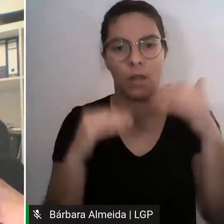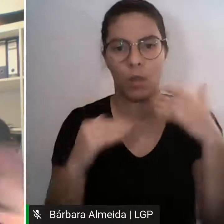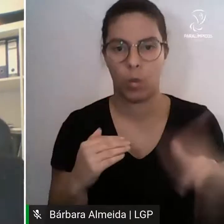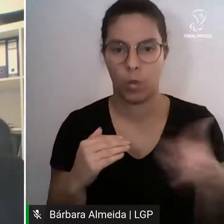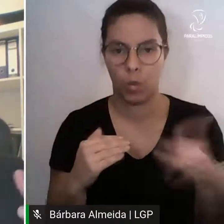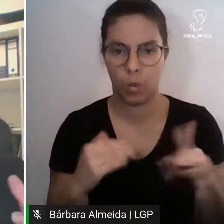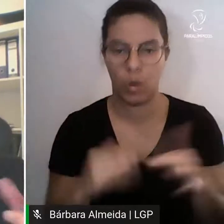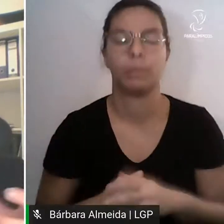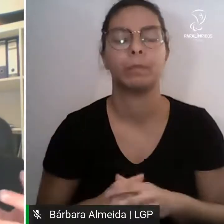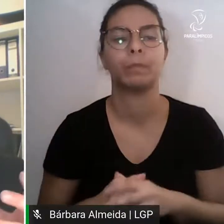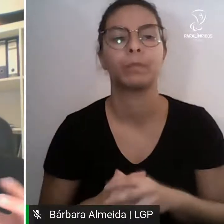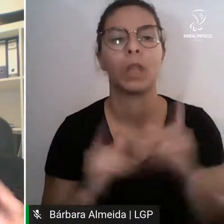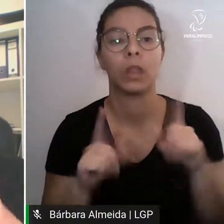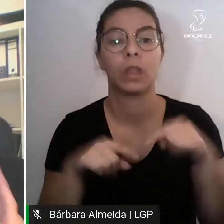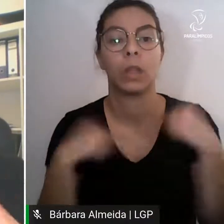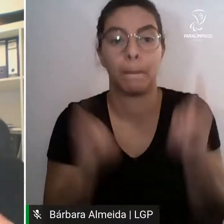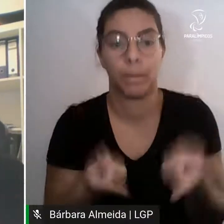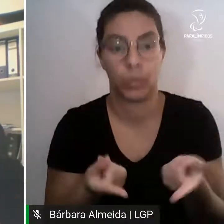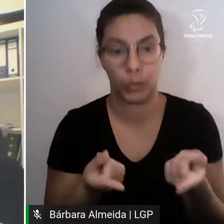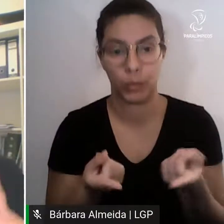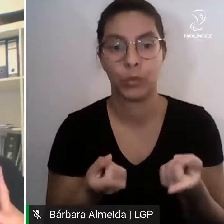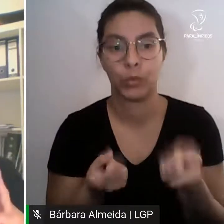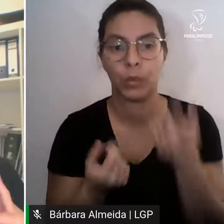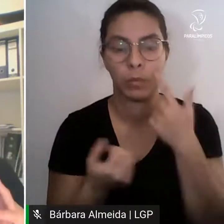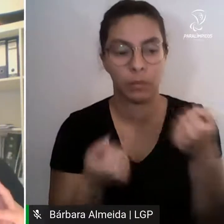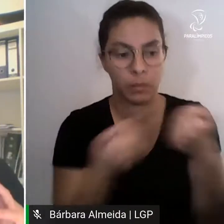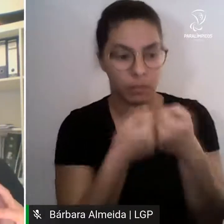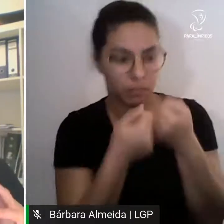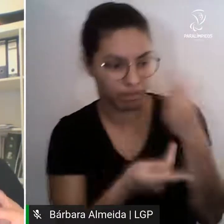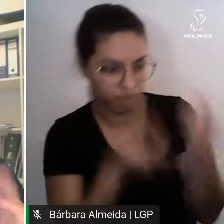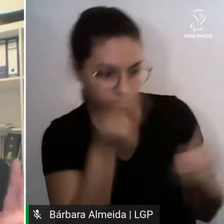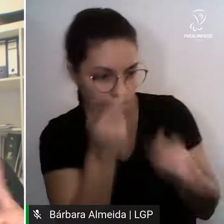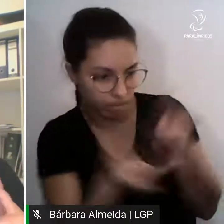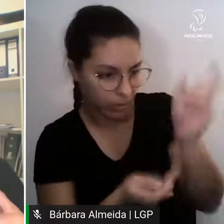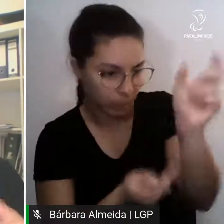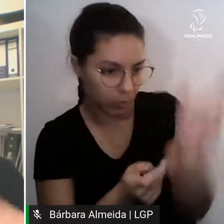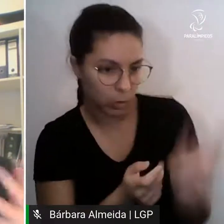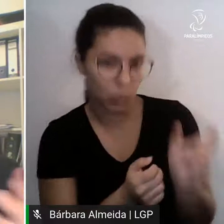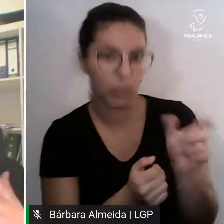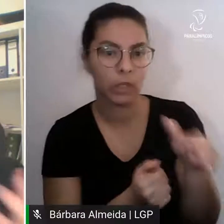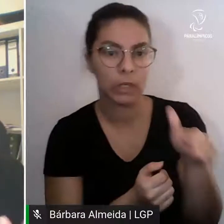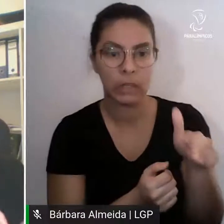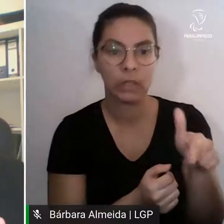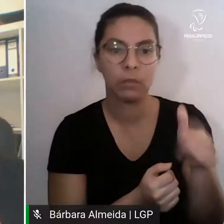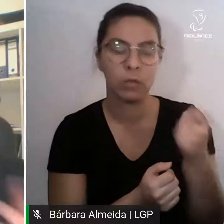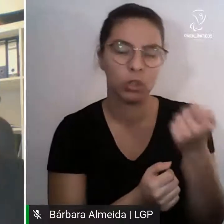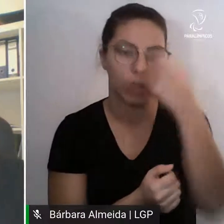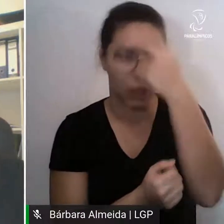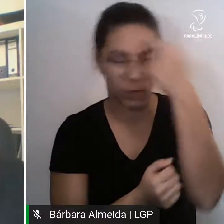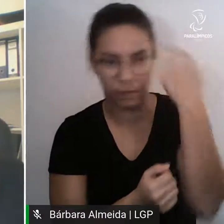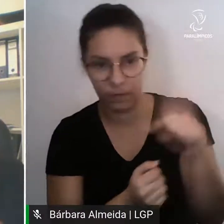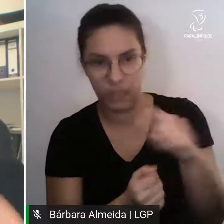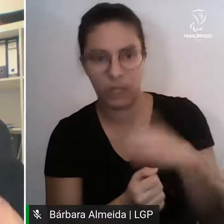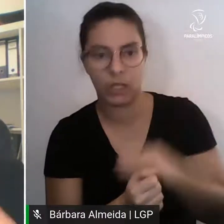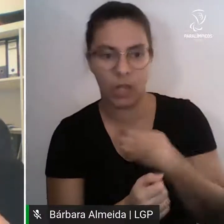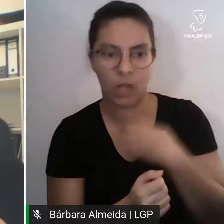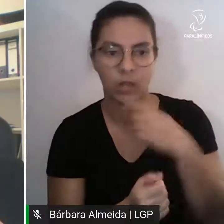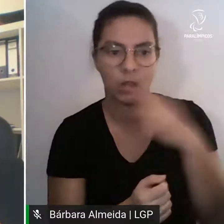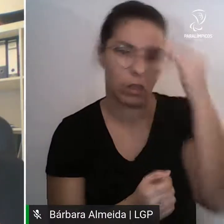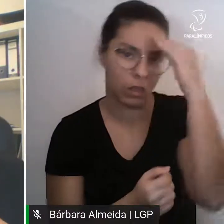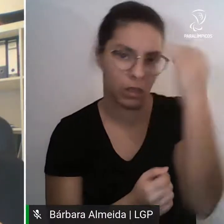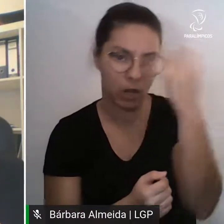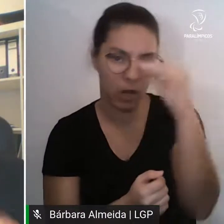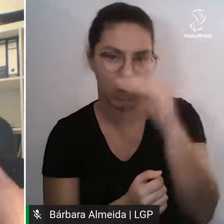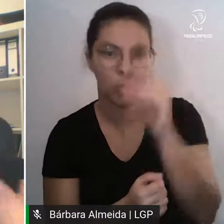vezes, depois a classificar este tipo de atletas, há sempre a dificuldade, e os treinadores andam sempre a tentar lutar